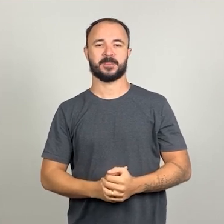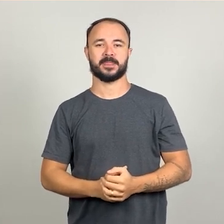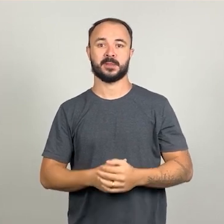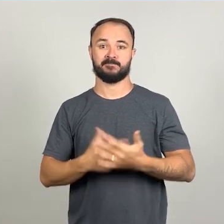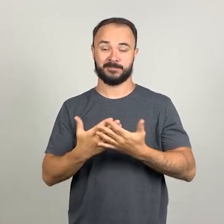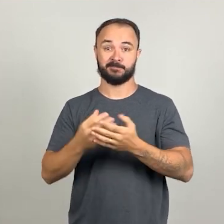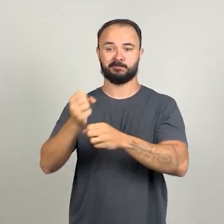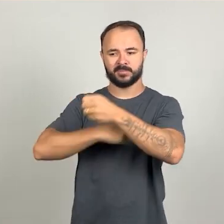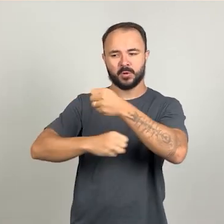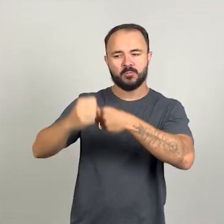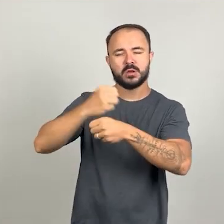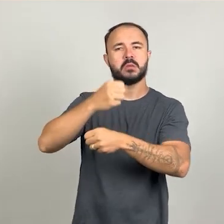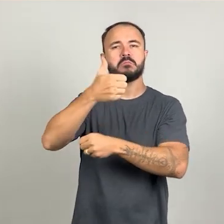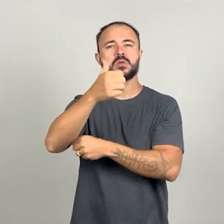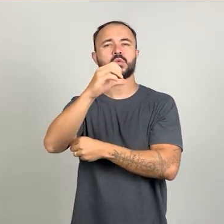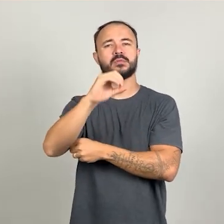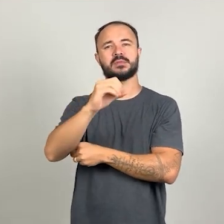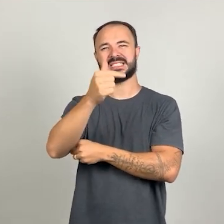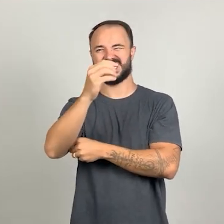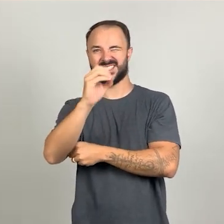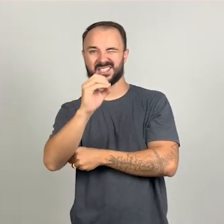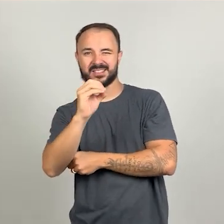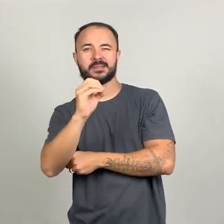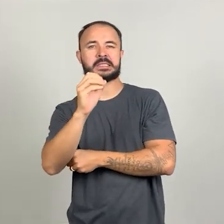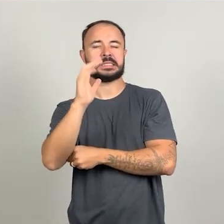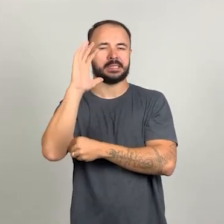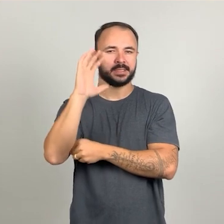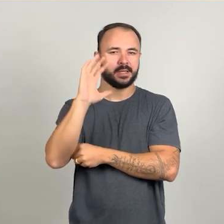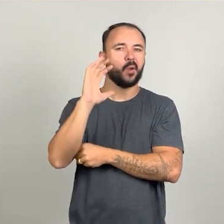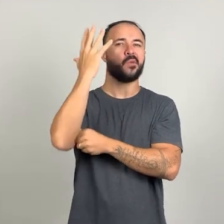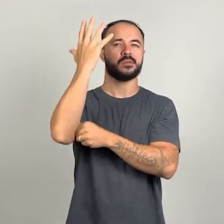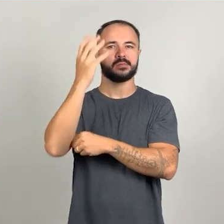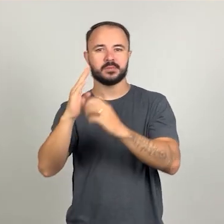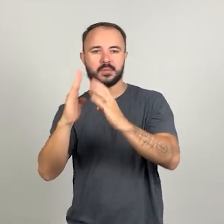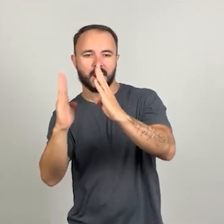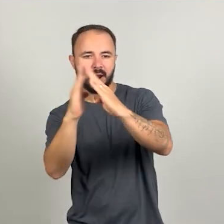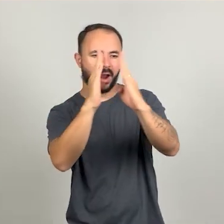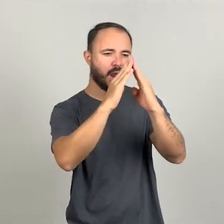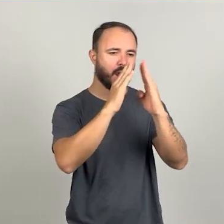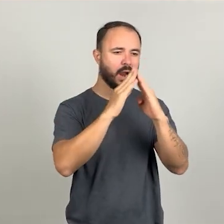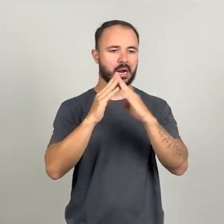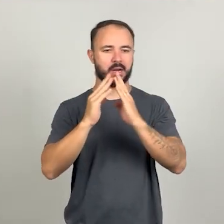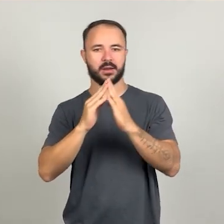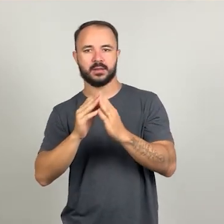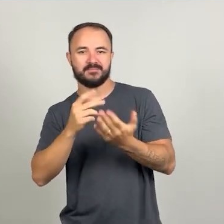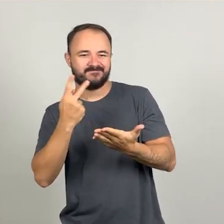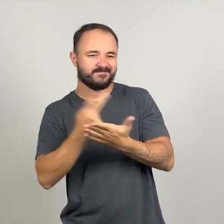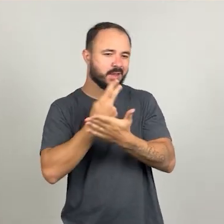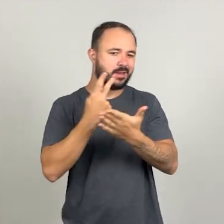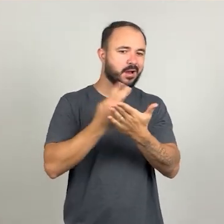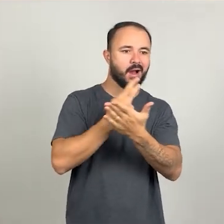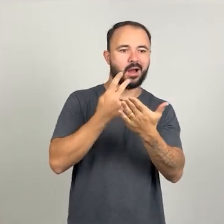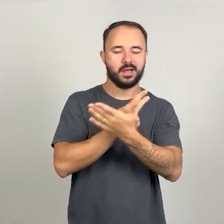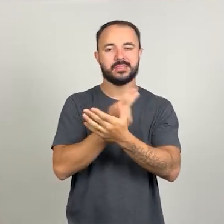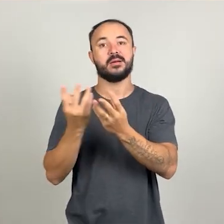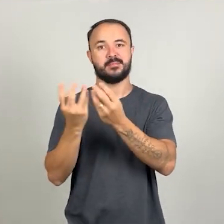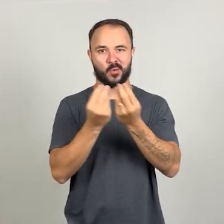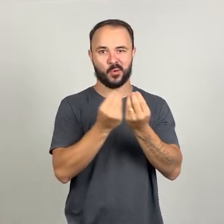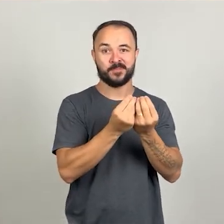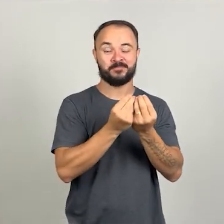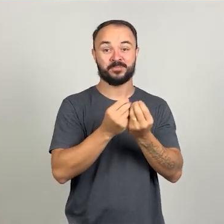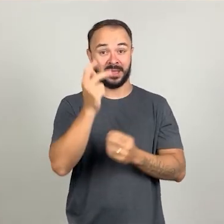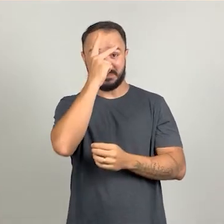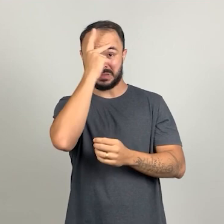Lá em 1970, muitas ocupações irregulares surgiam na cidade. Então, as pessoas chegavam de